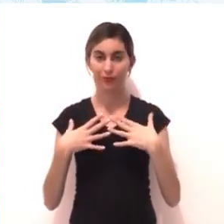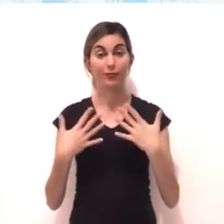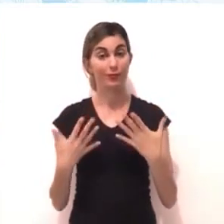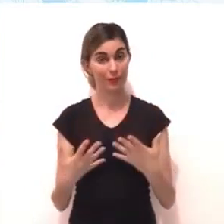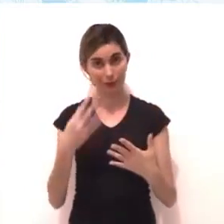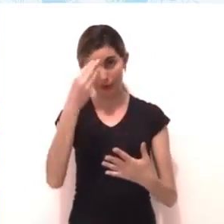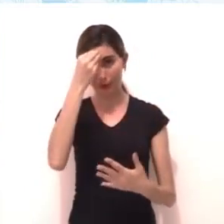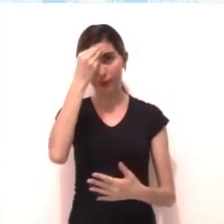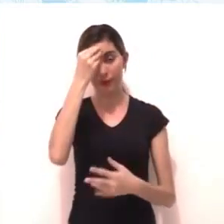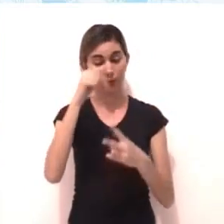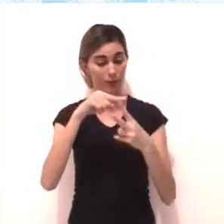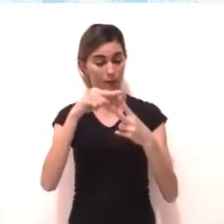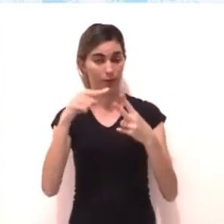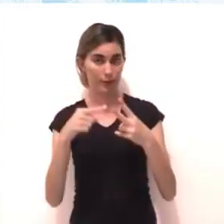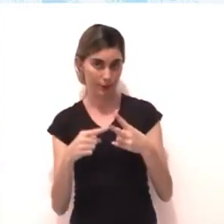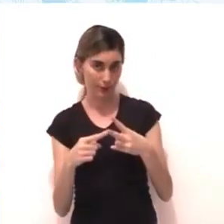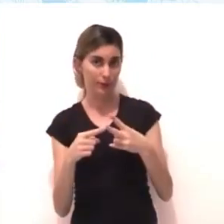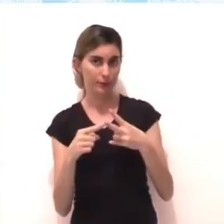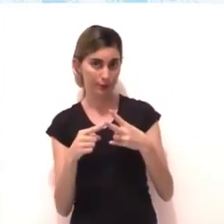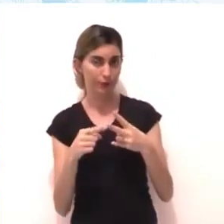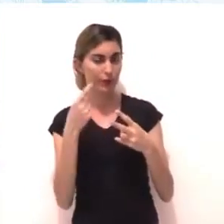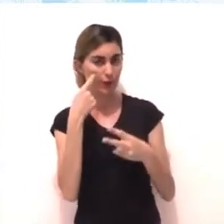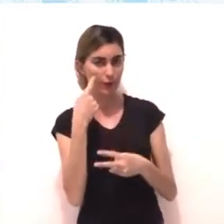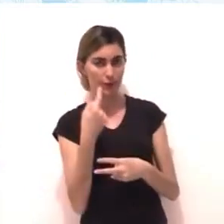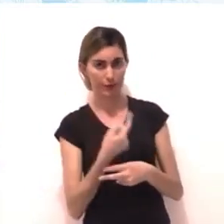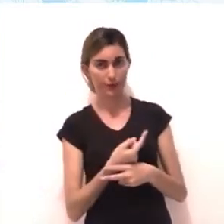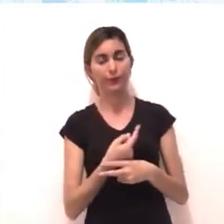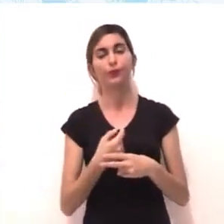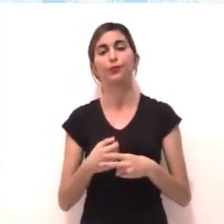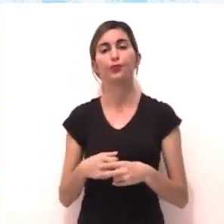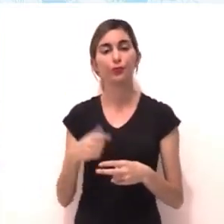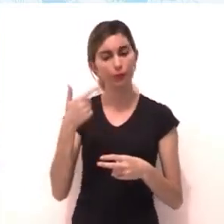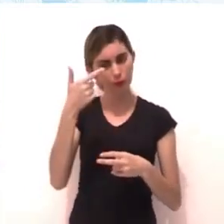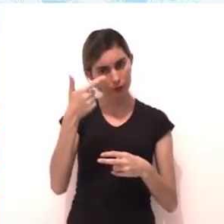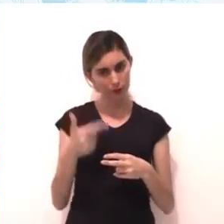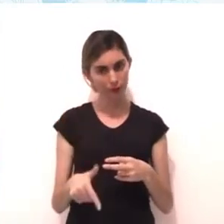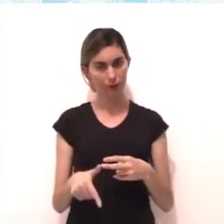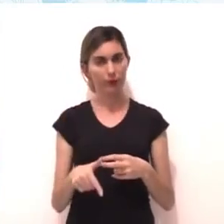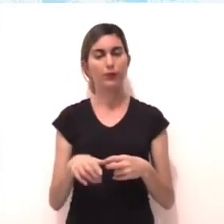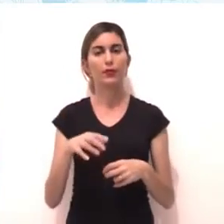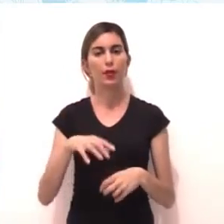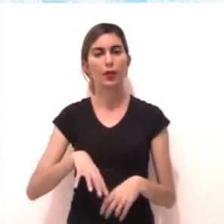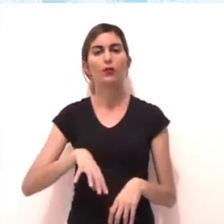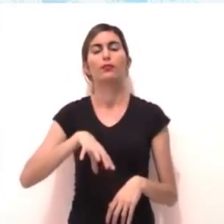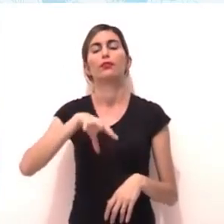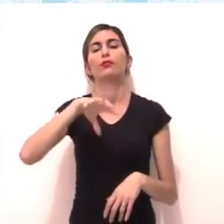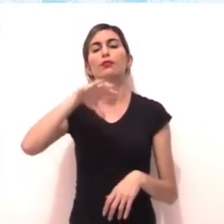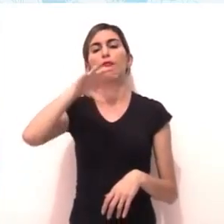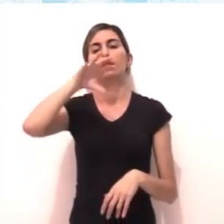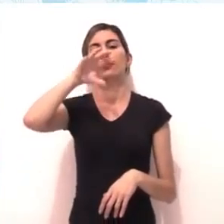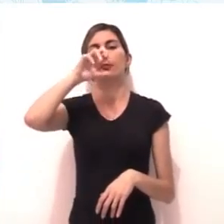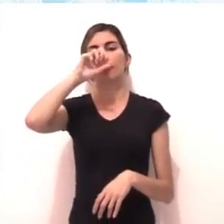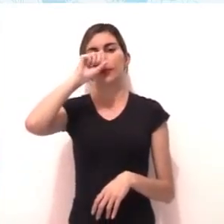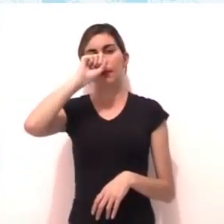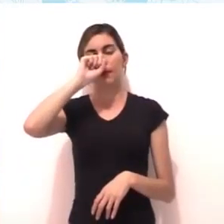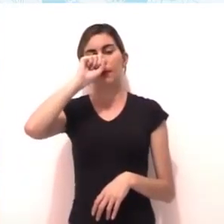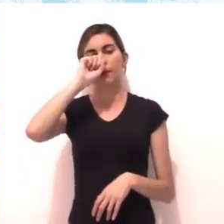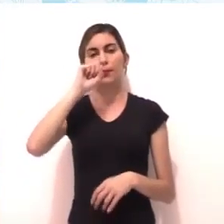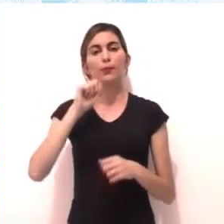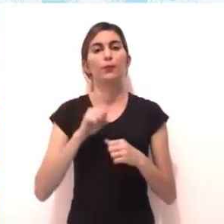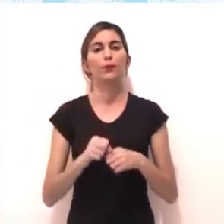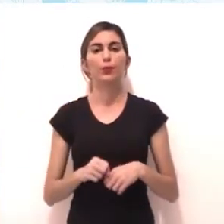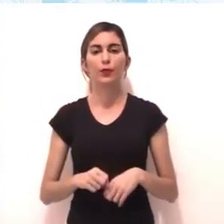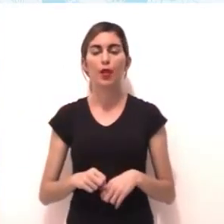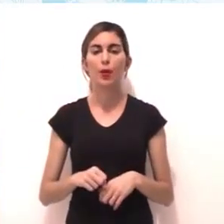vamos memorizar esses dois movimentos. Observe, repita comigo esse movimento de inspiração. Respire